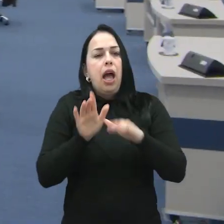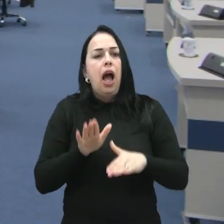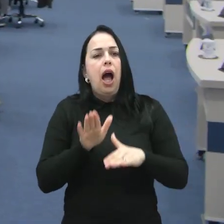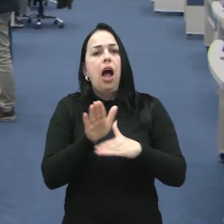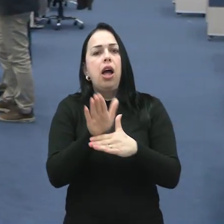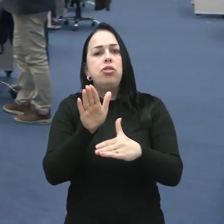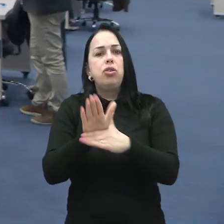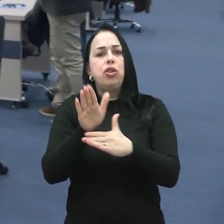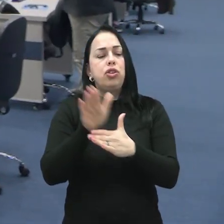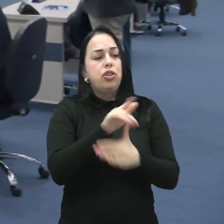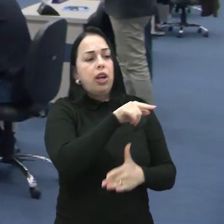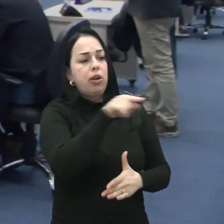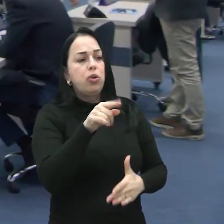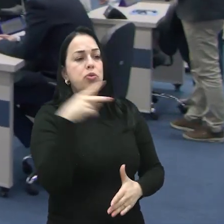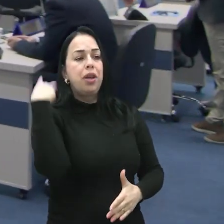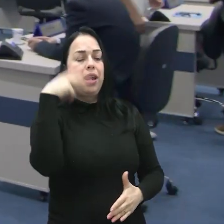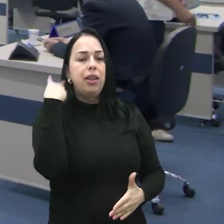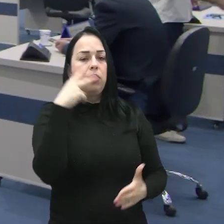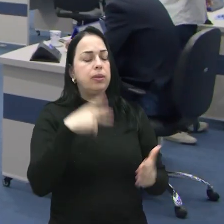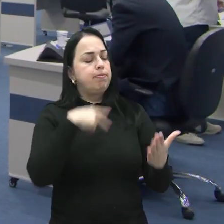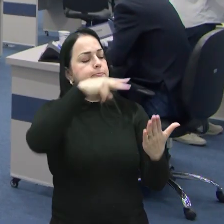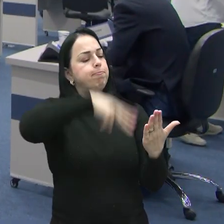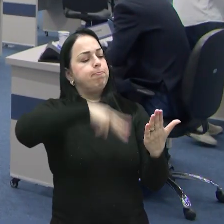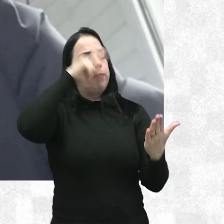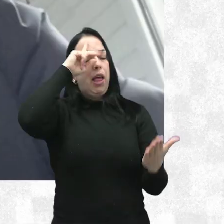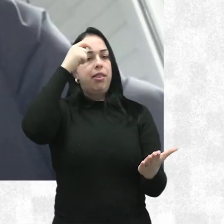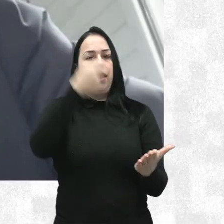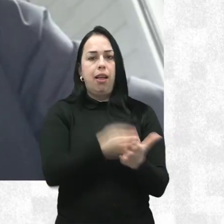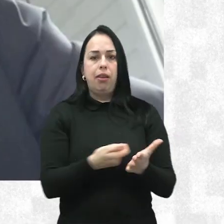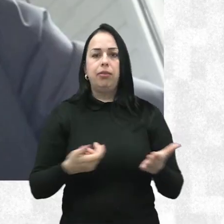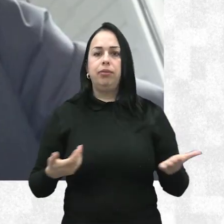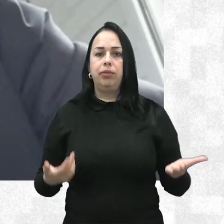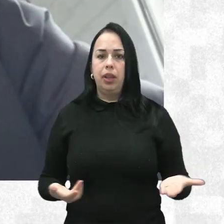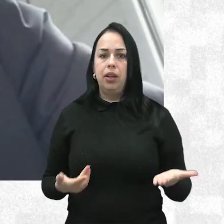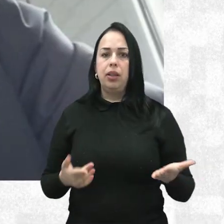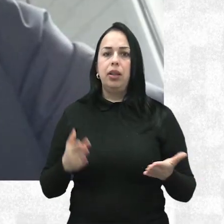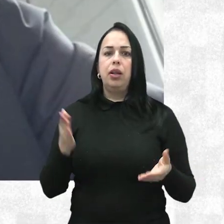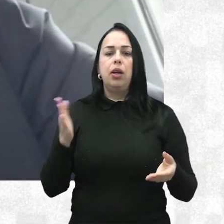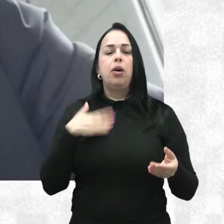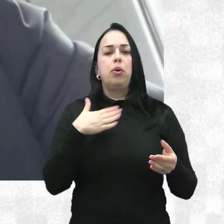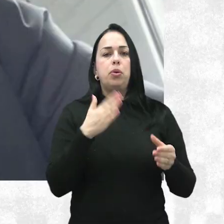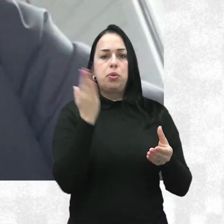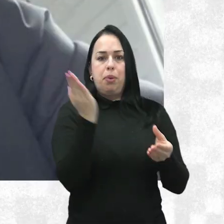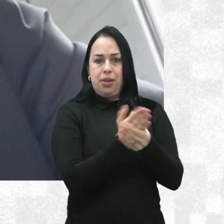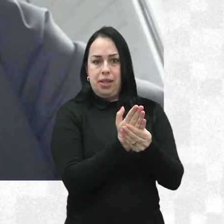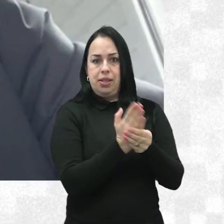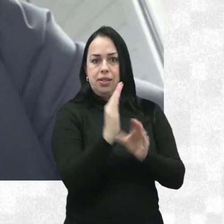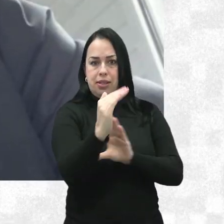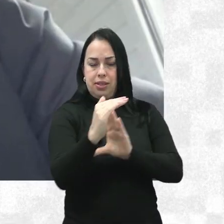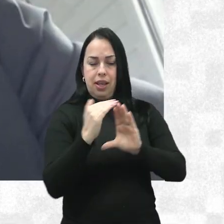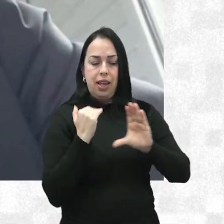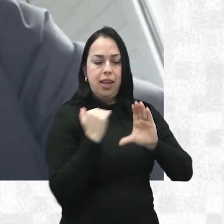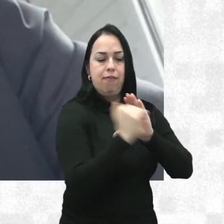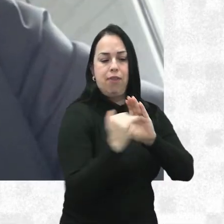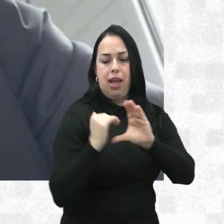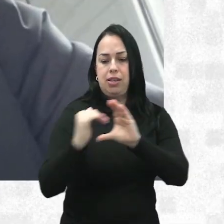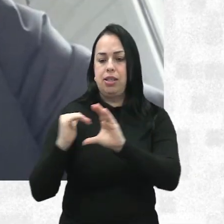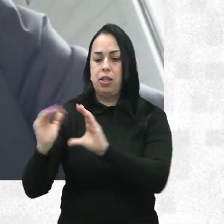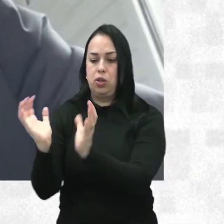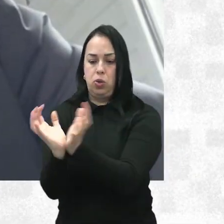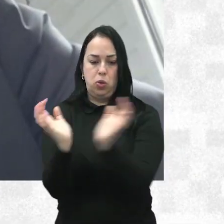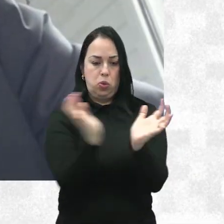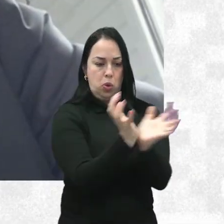e fortalece a decisão dos vereadores. Os processos são encaminhados às comissões, no máximo